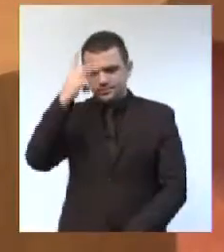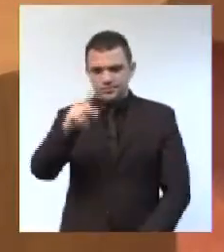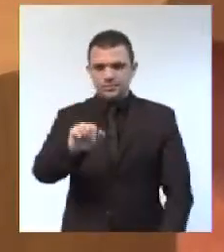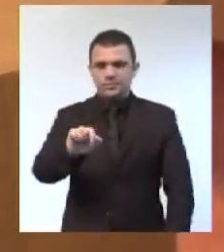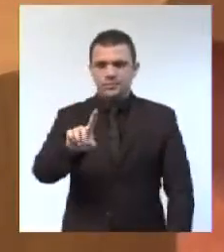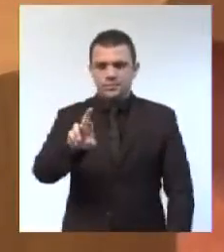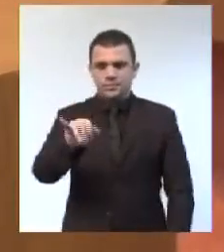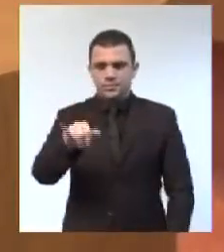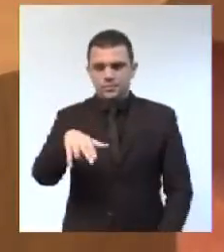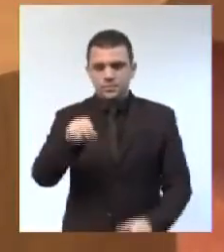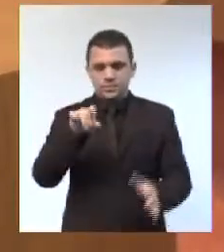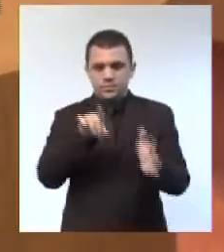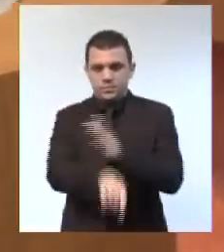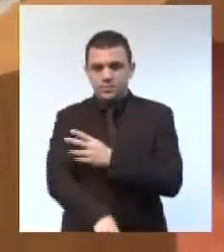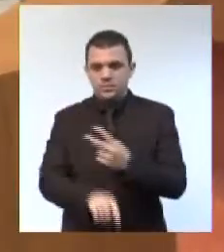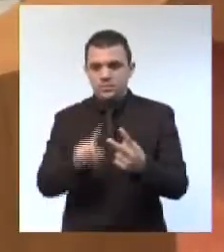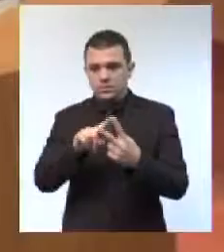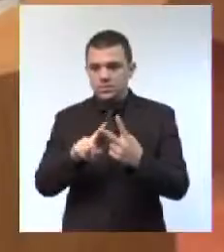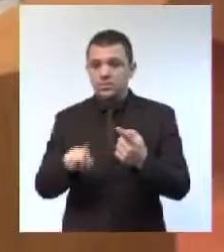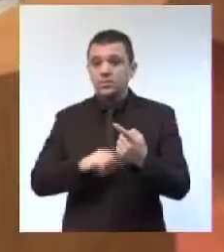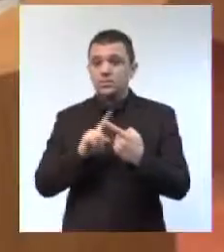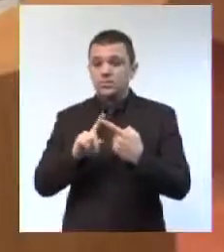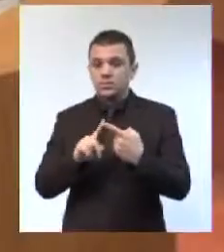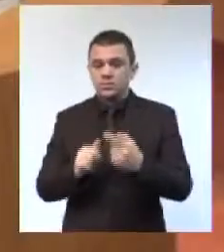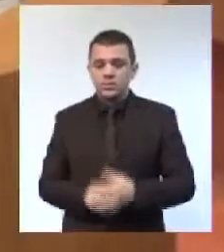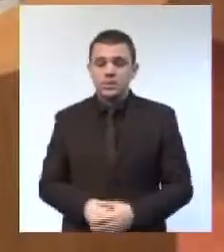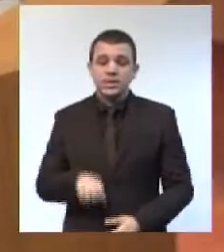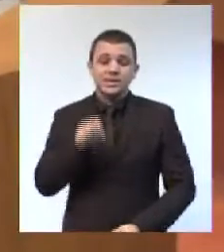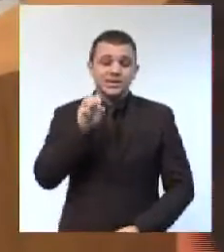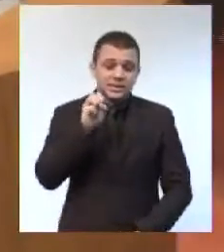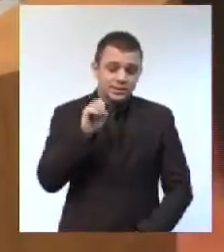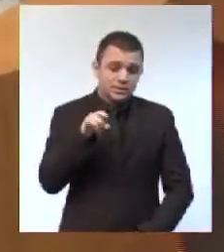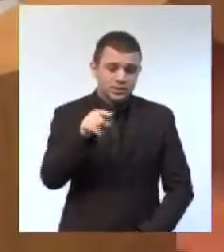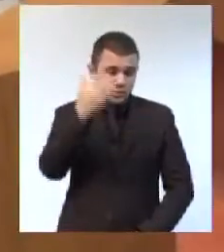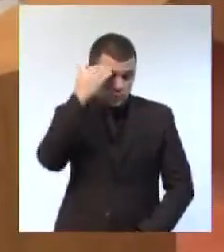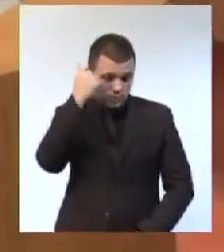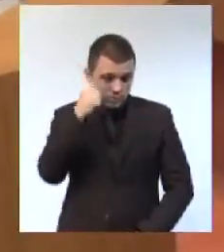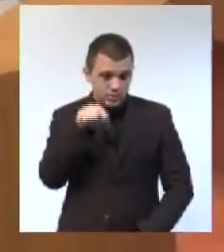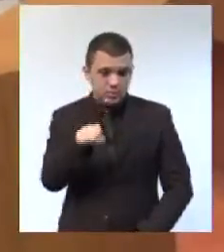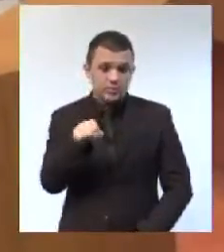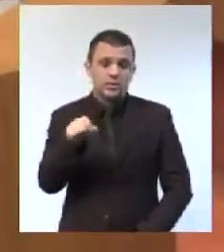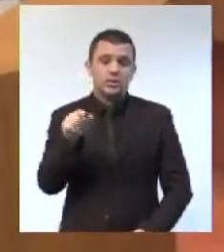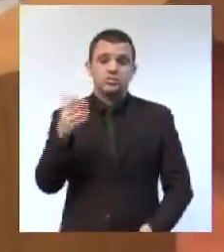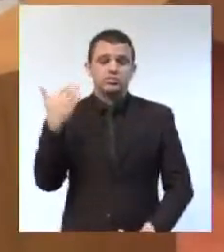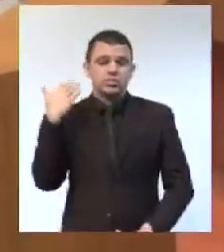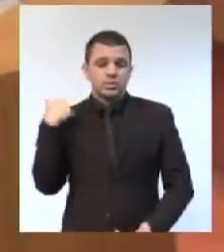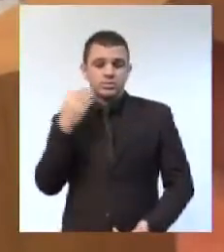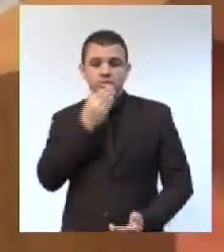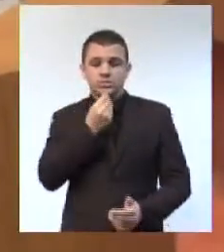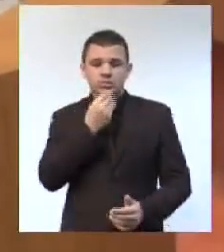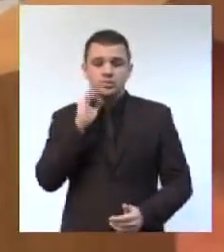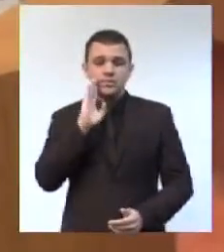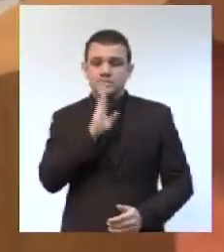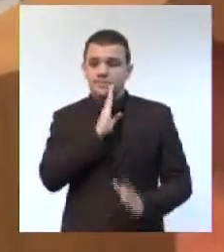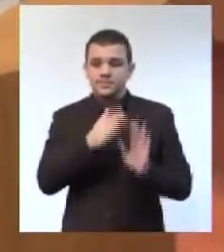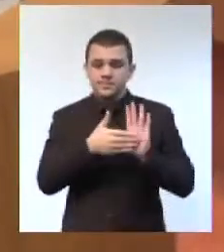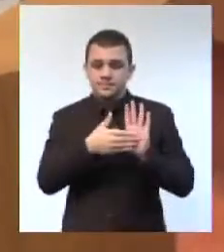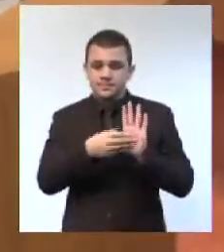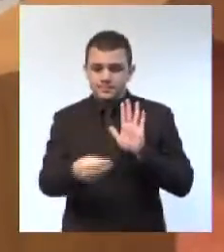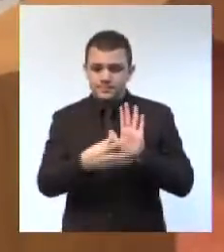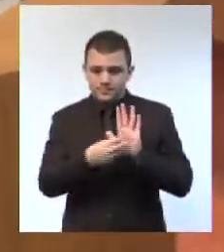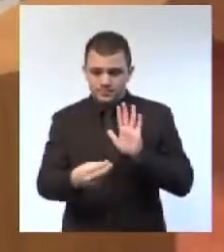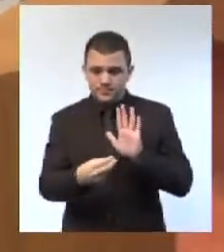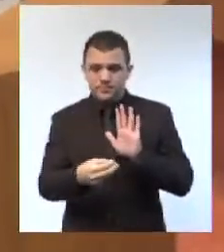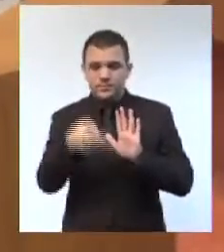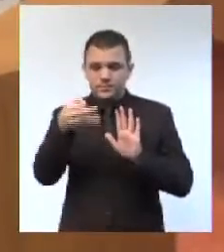ele. E a primeira é, se ele entende que o requerimento do deputado Bira do Pindaré foi correto naquela